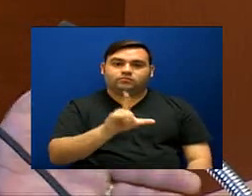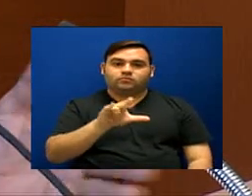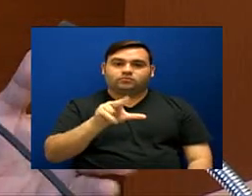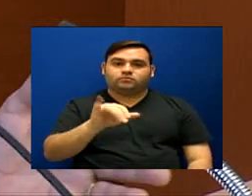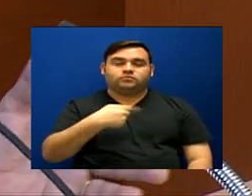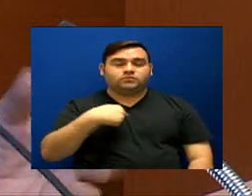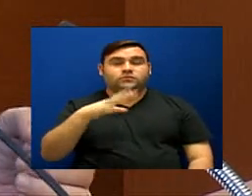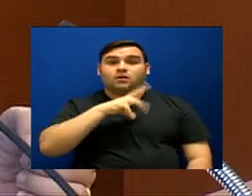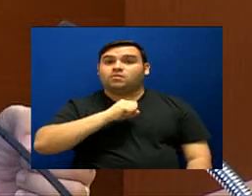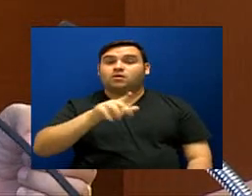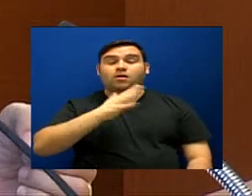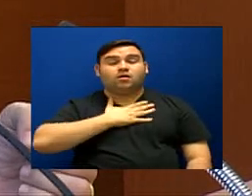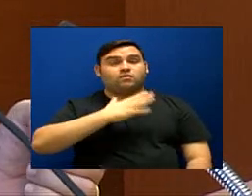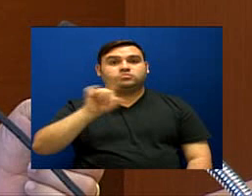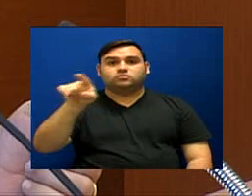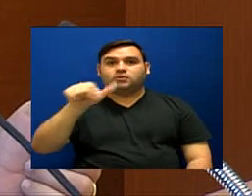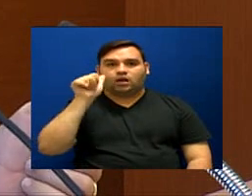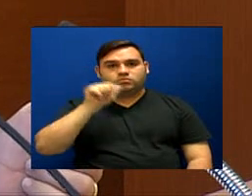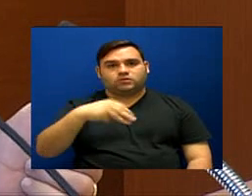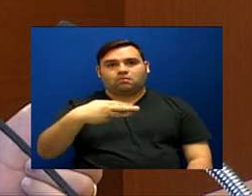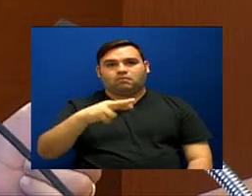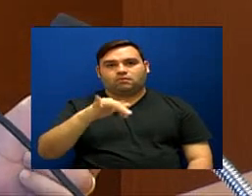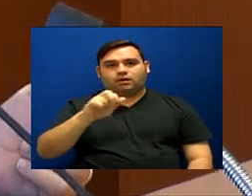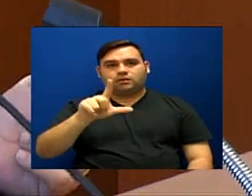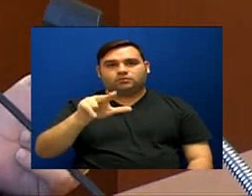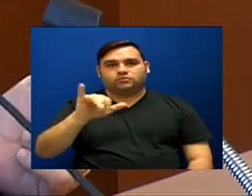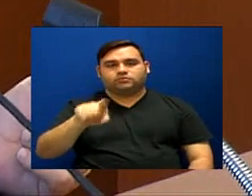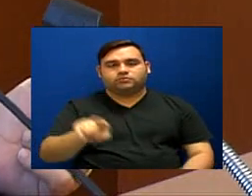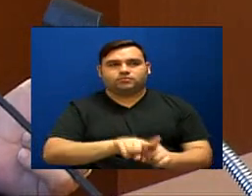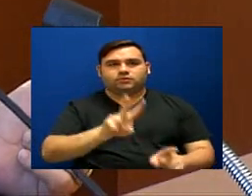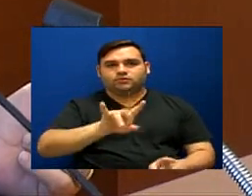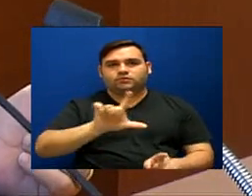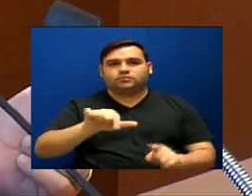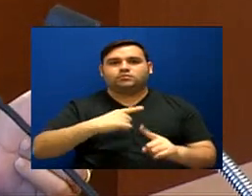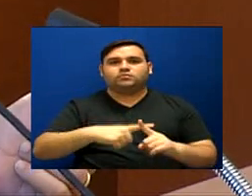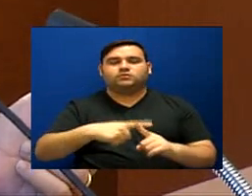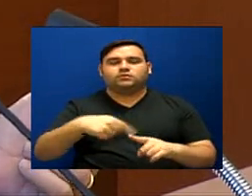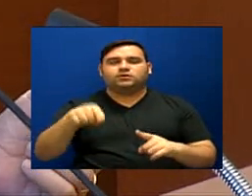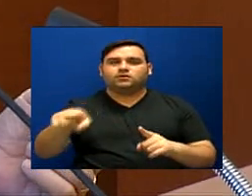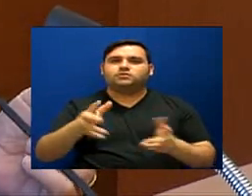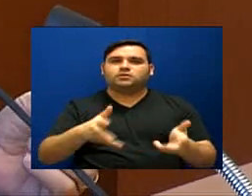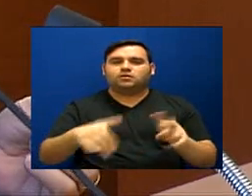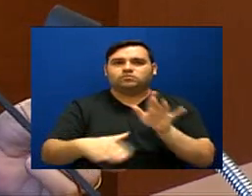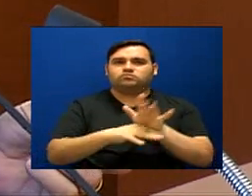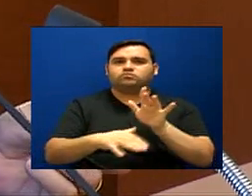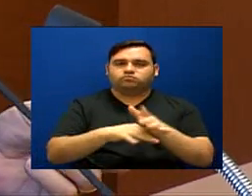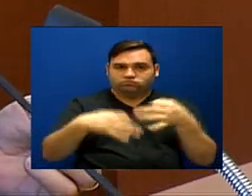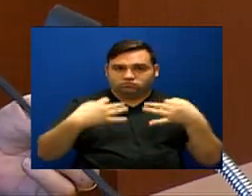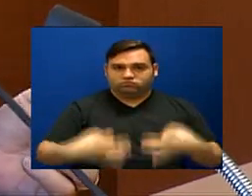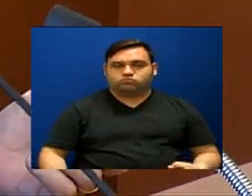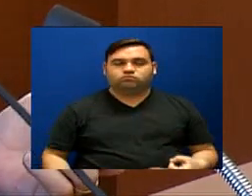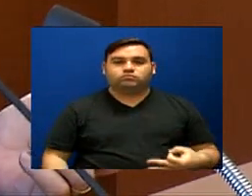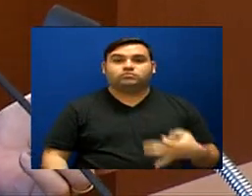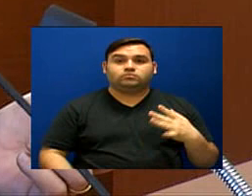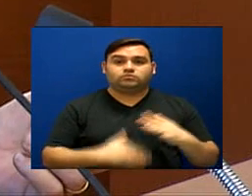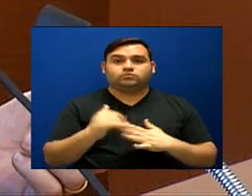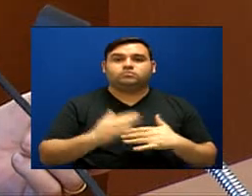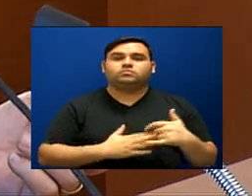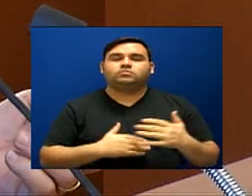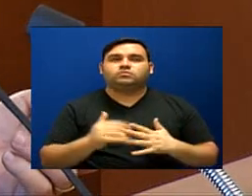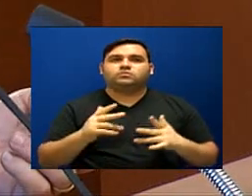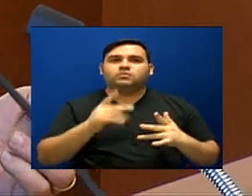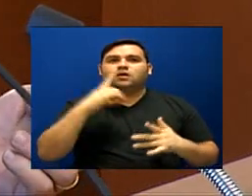d'água, eu gosto demais dela. E também do Vitor Lipe, no sentido de fazer com que seja justo as ações